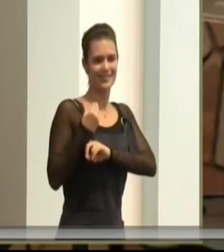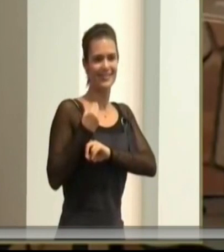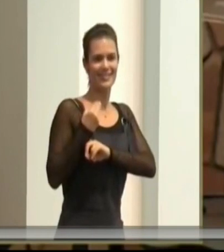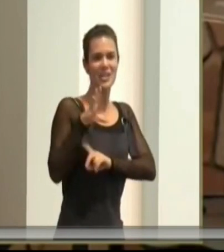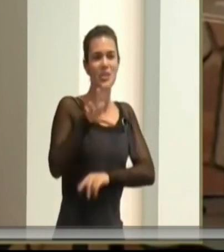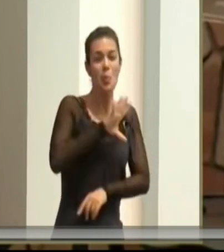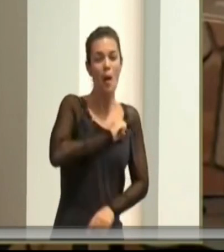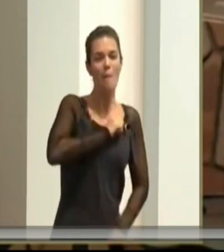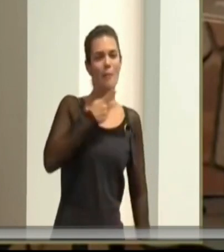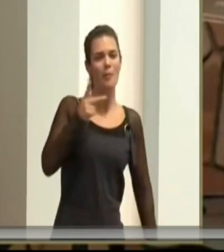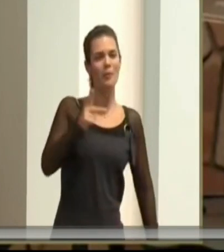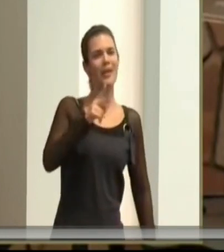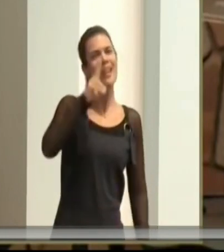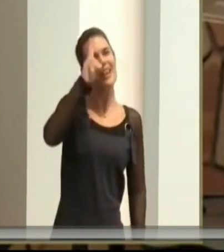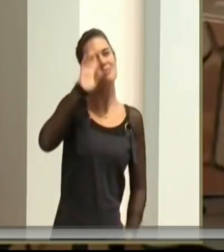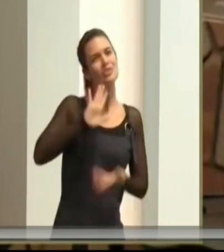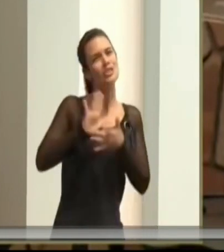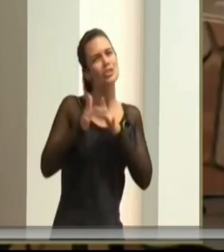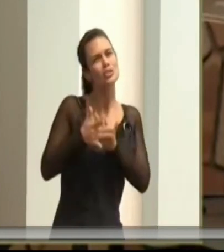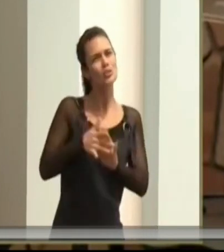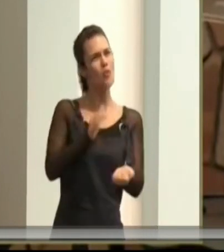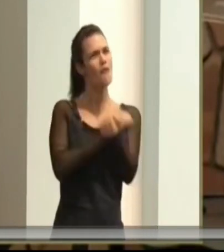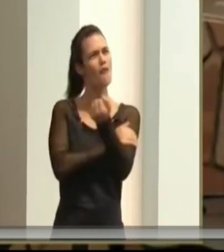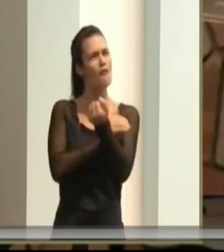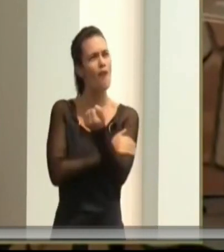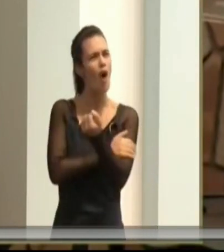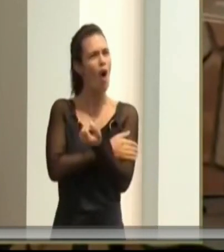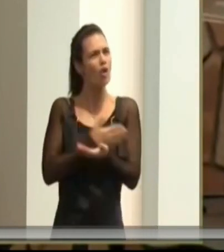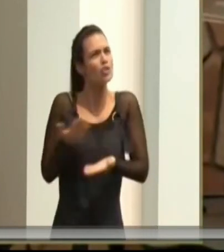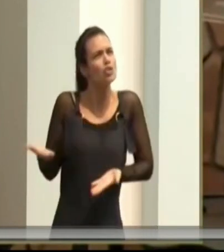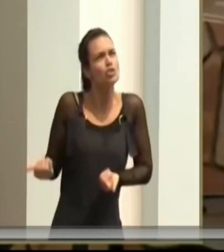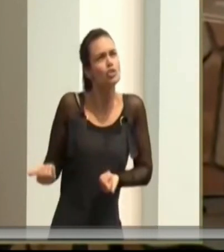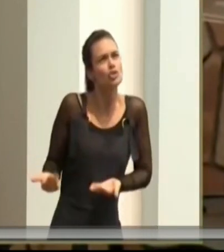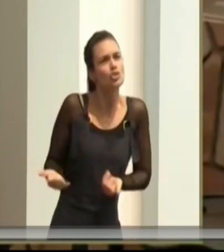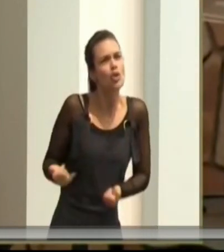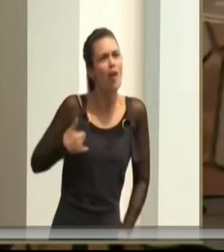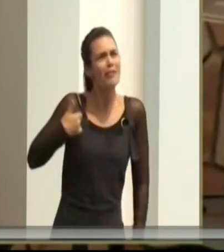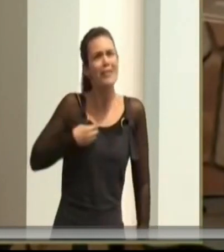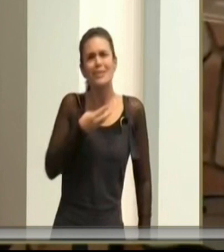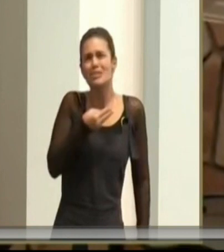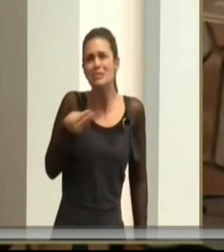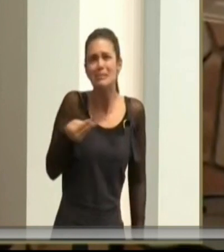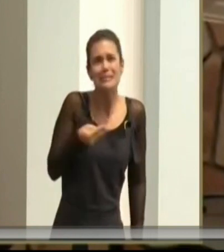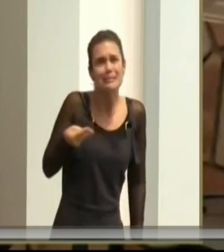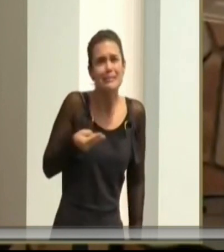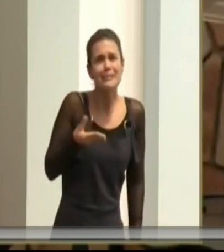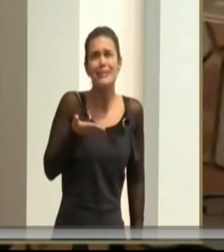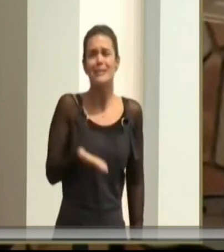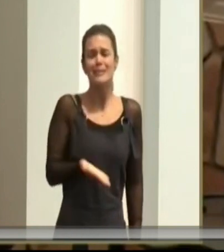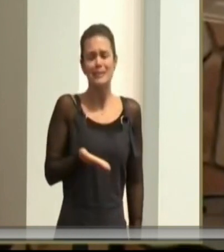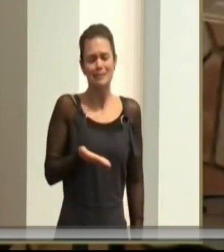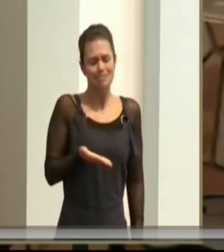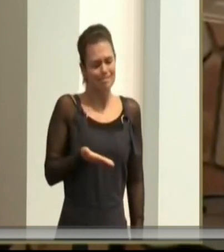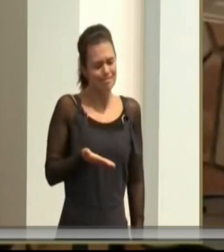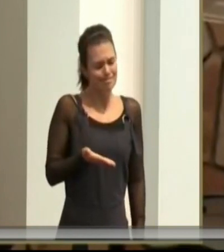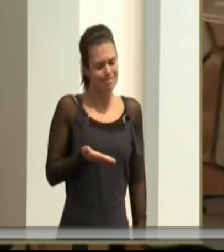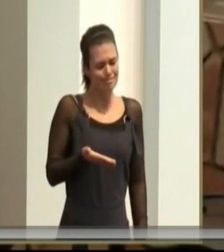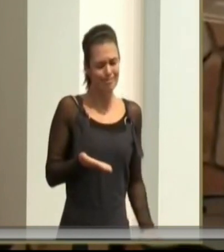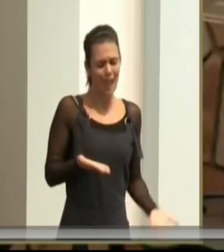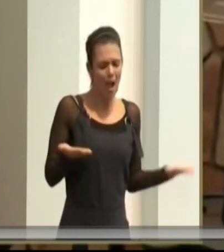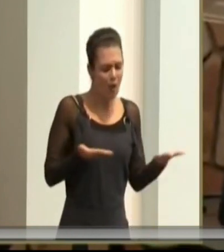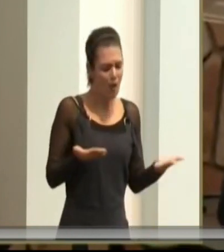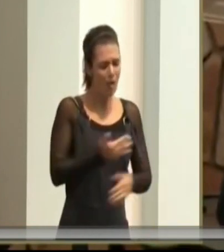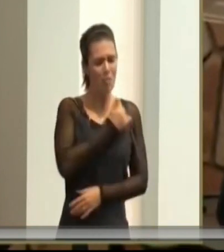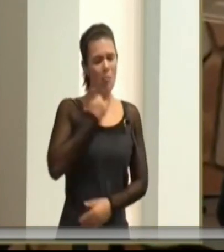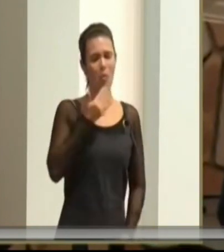homem forte, um homem enérgico, um homem novo, uma pessoa com 33 anos, agora sucumbe, descendo à sepultura